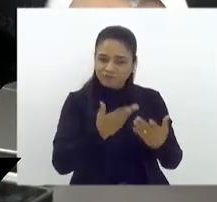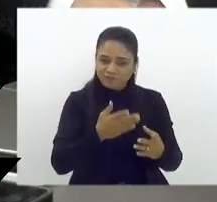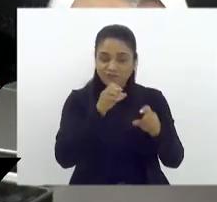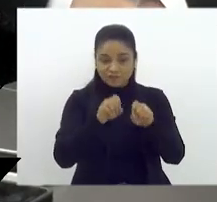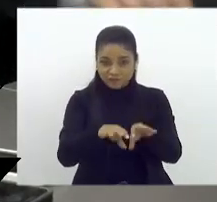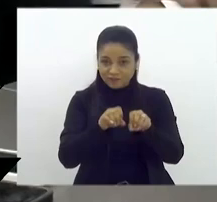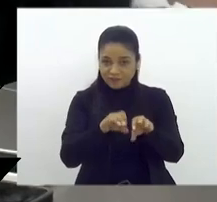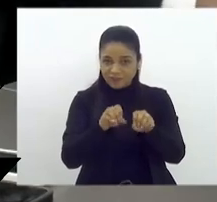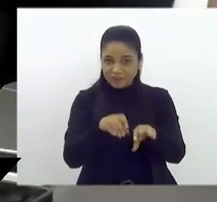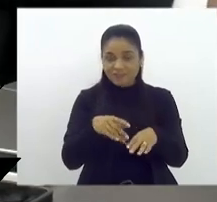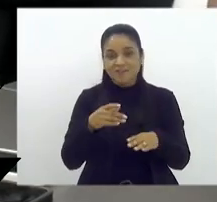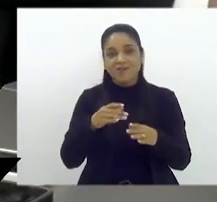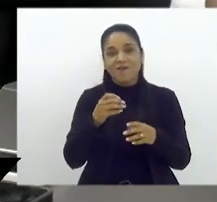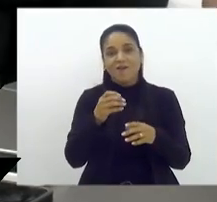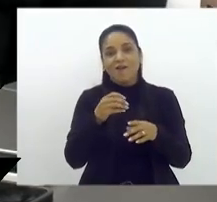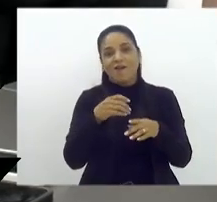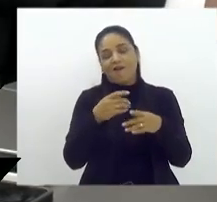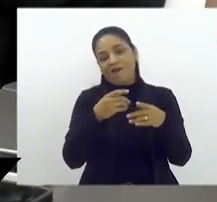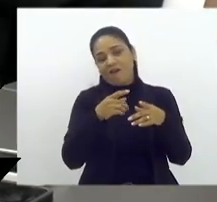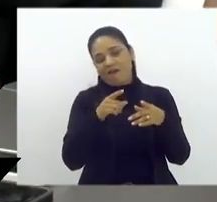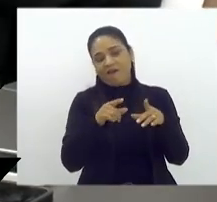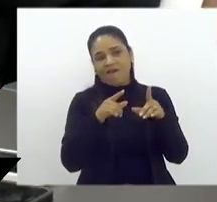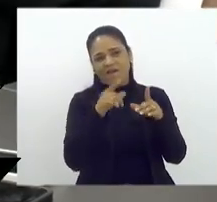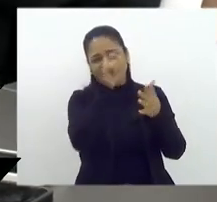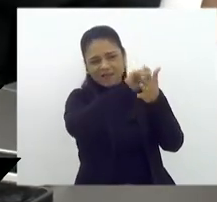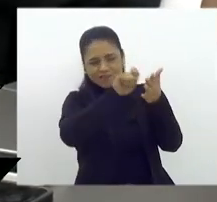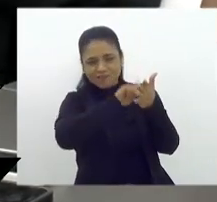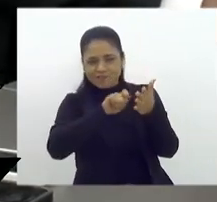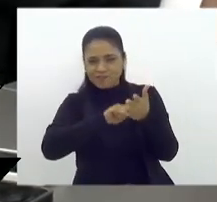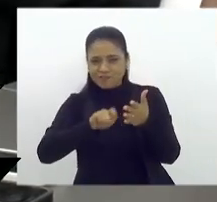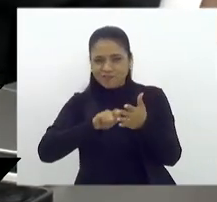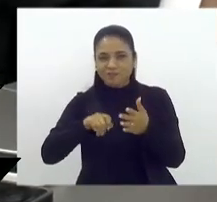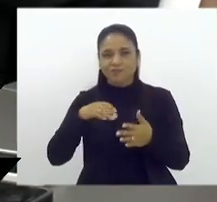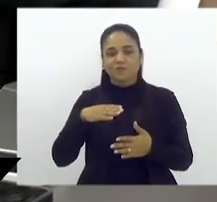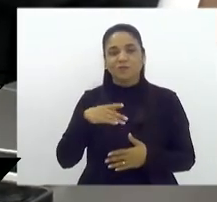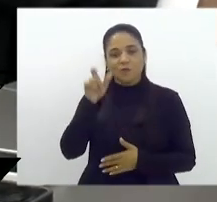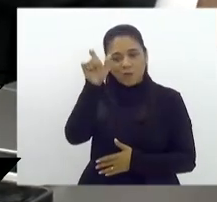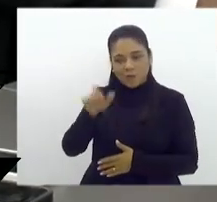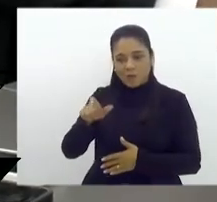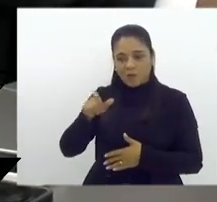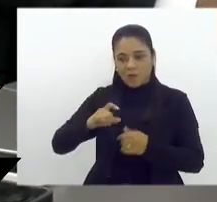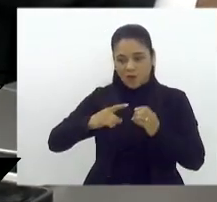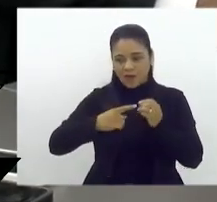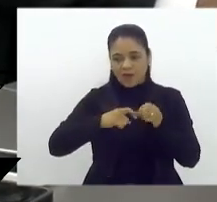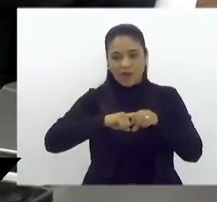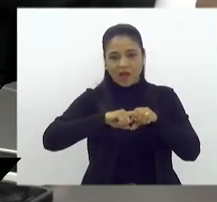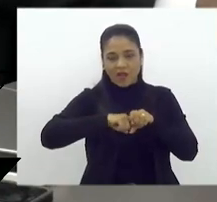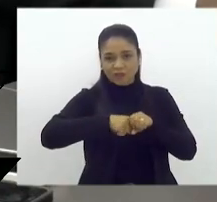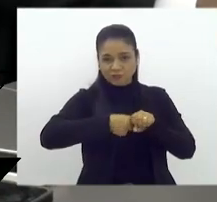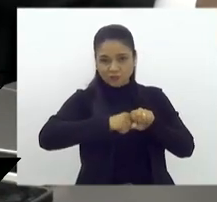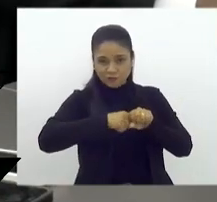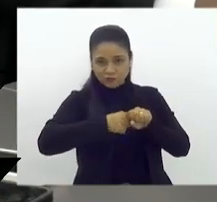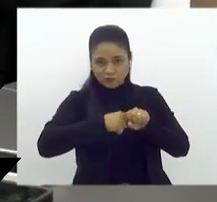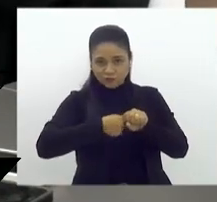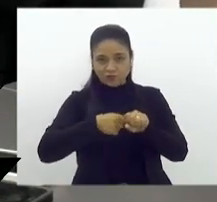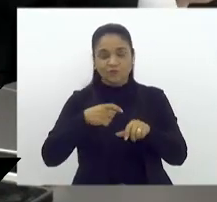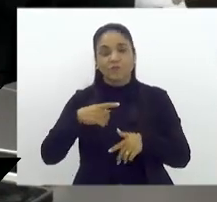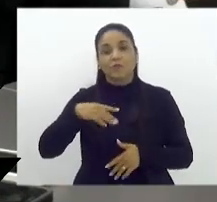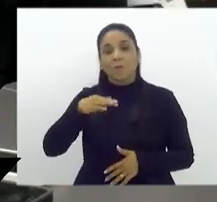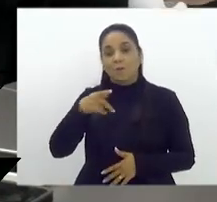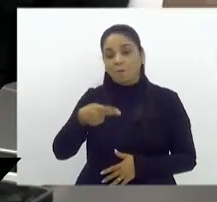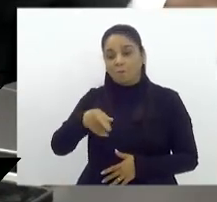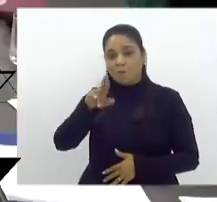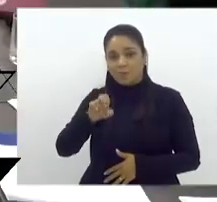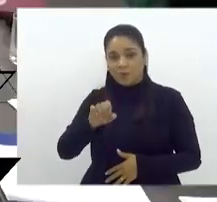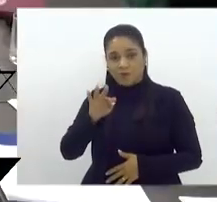do Profeta Gentileza, localizadas sob o viaduto do Gasômetro, no bairro do Caju, município do Rio de Janeiro. Para aparecer, deputada